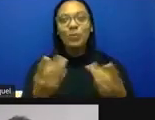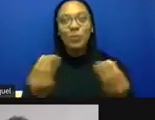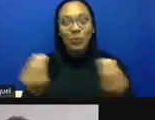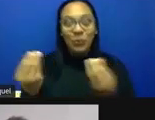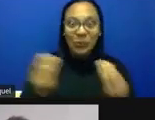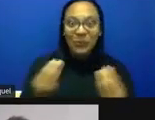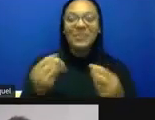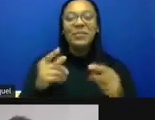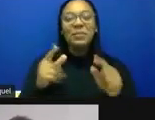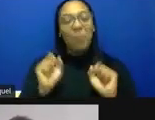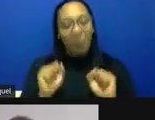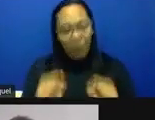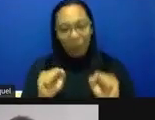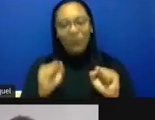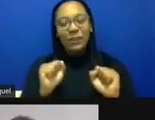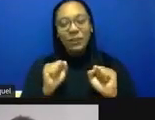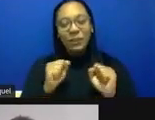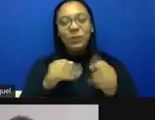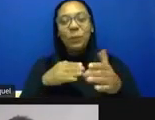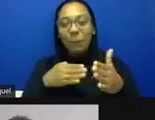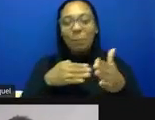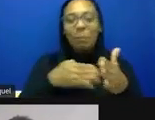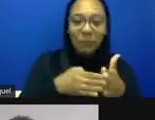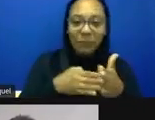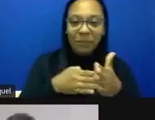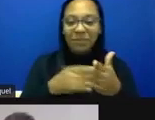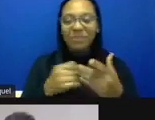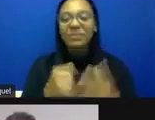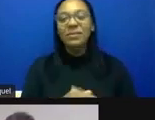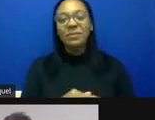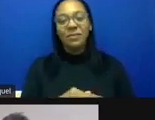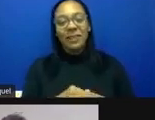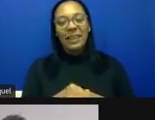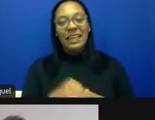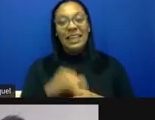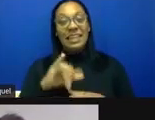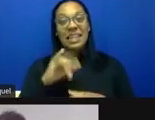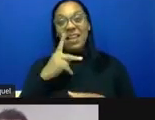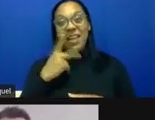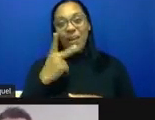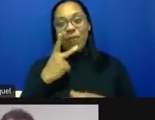problema nenhum, me interromper no meio de alguma resposta, especialmente se eu começar a exagerar aqui